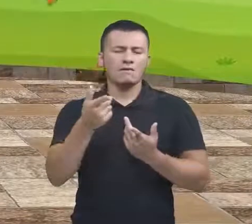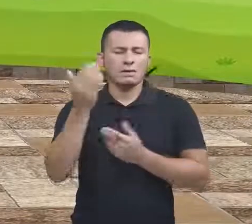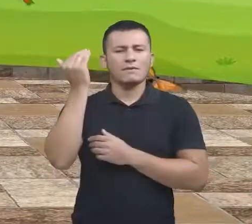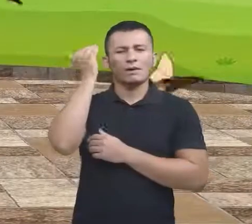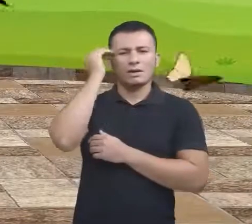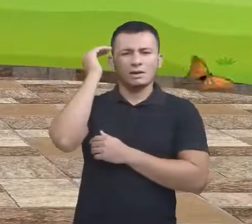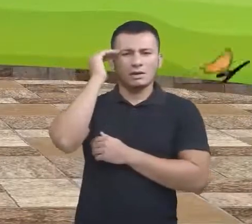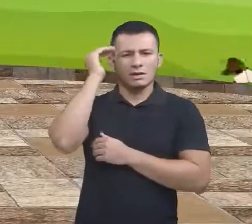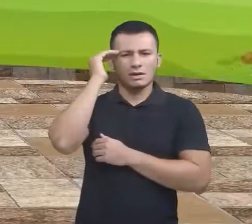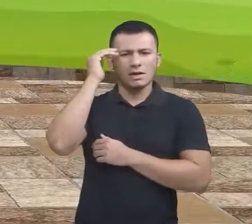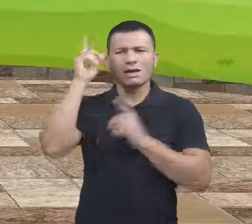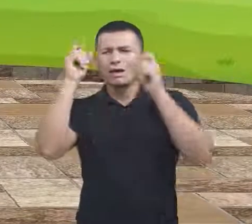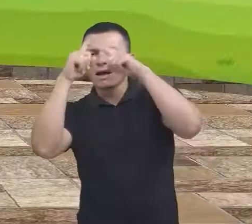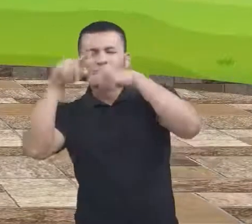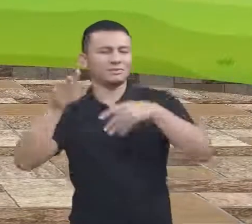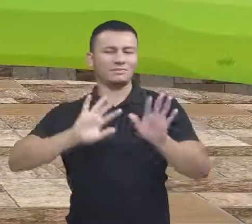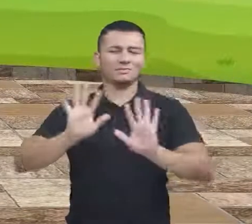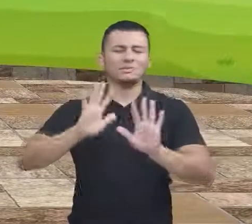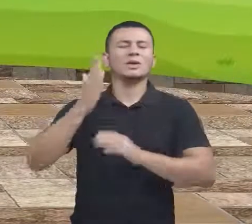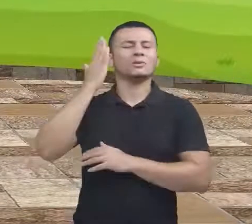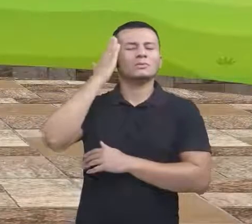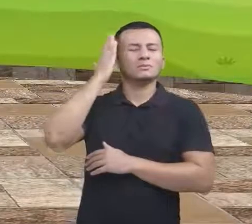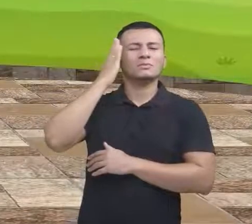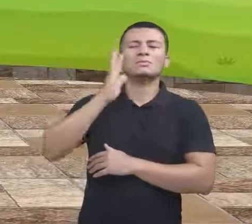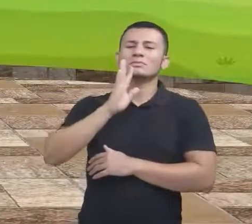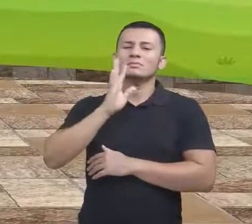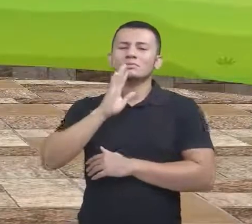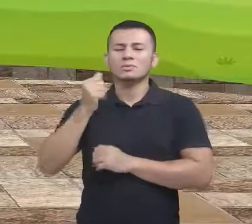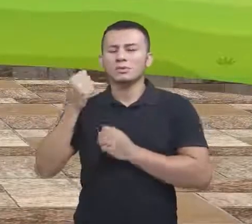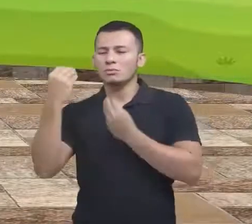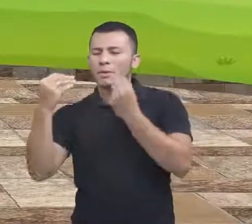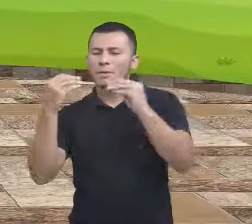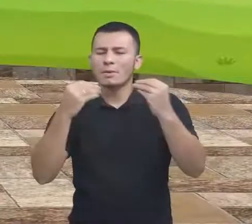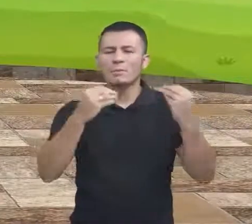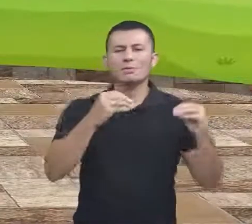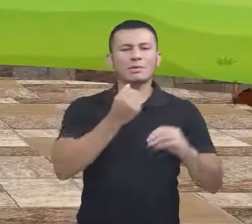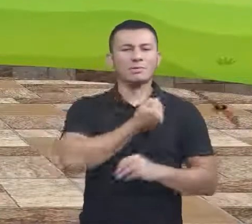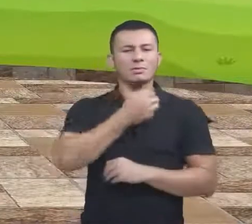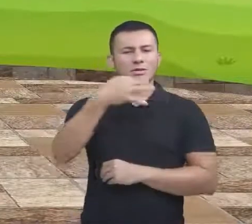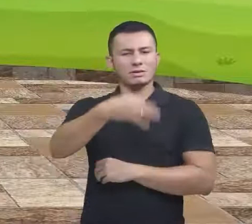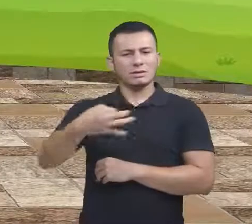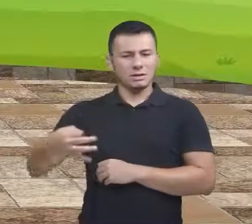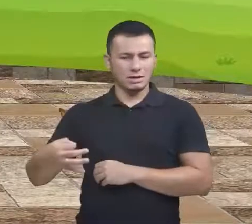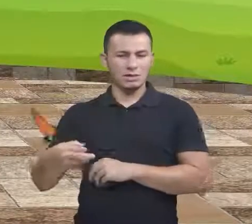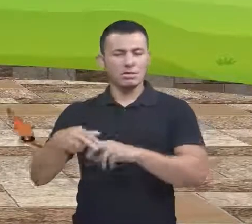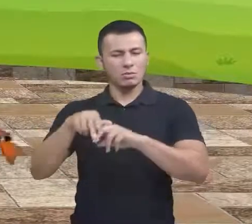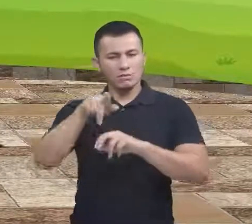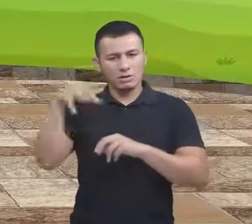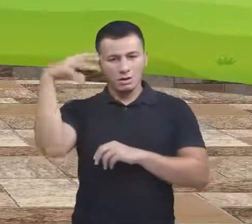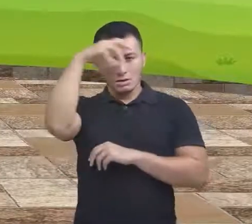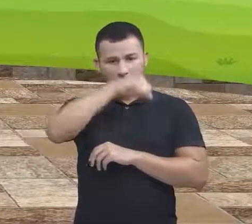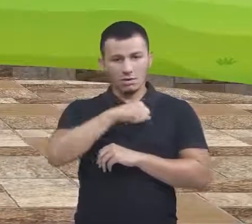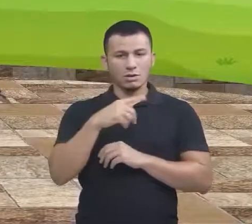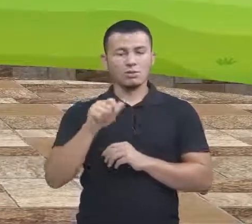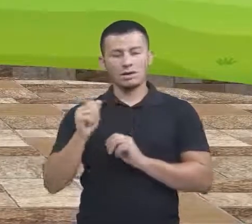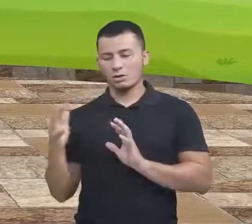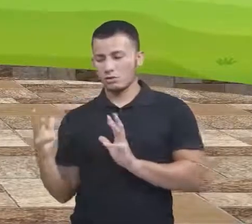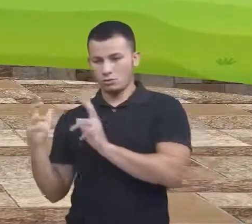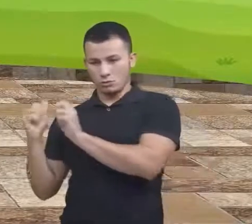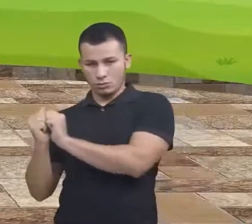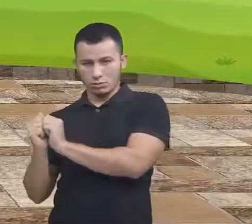ter complicação de fazer já vou lá a vizinhos porque porque vocês aprenderam a compor